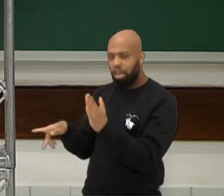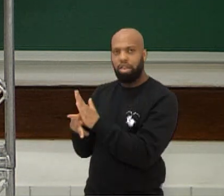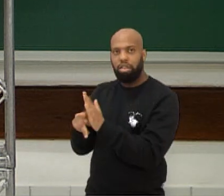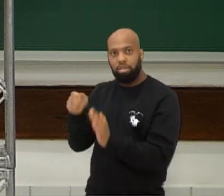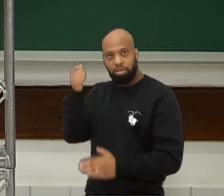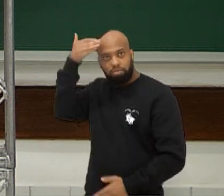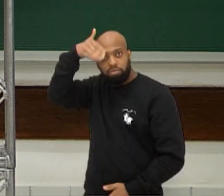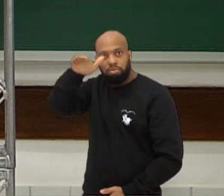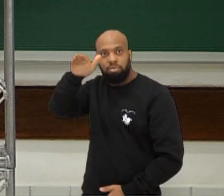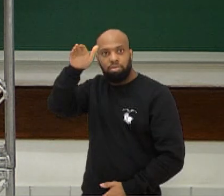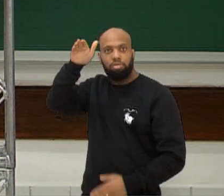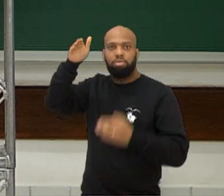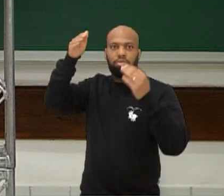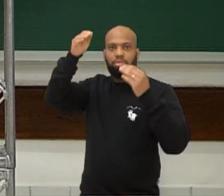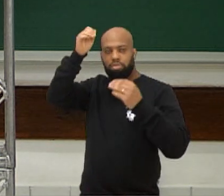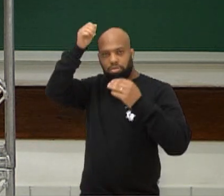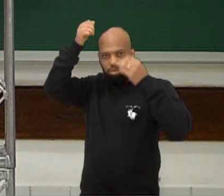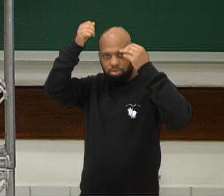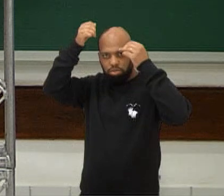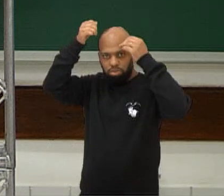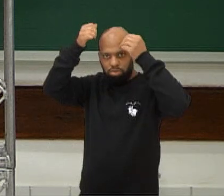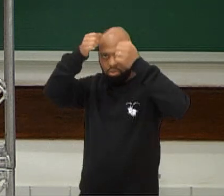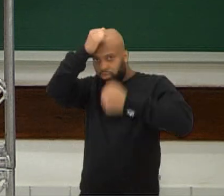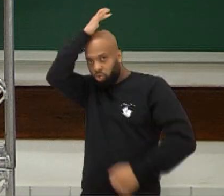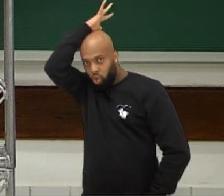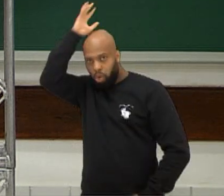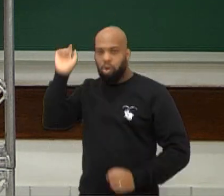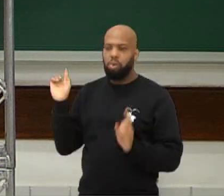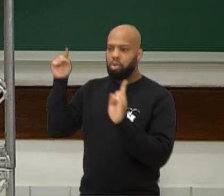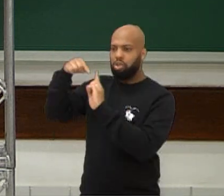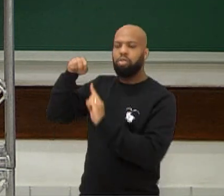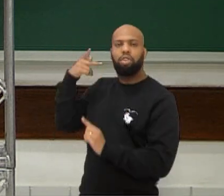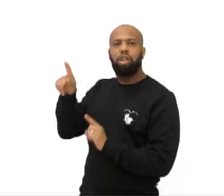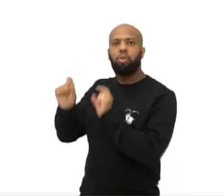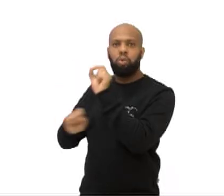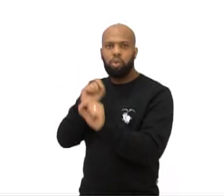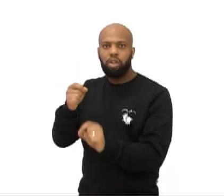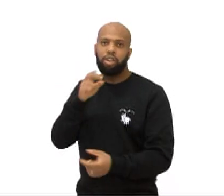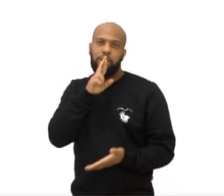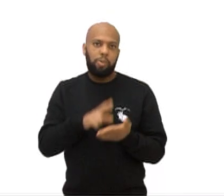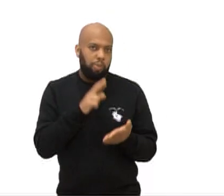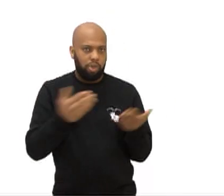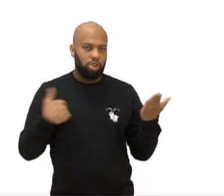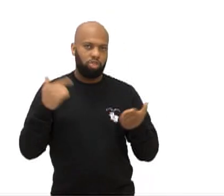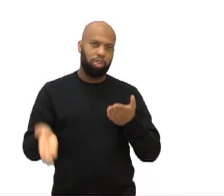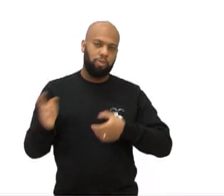é o objetivo dele? Por que ele vai usar essa metodologia? Veja aí.